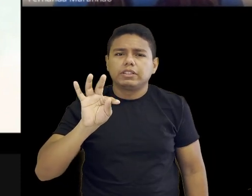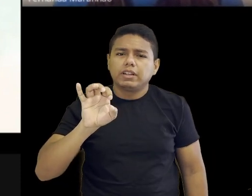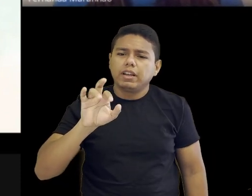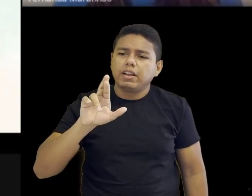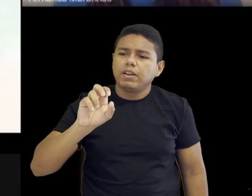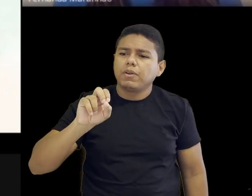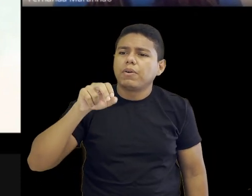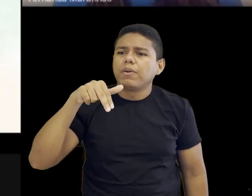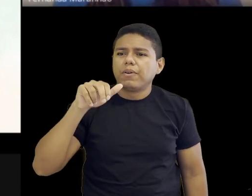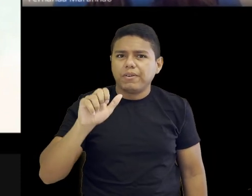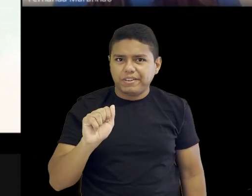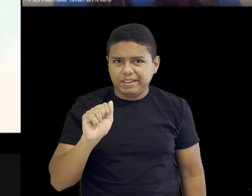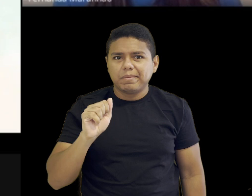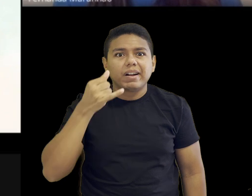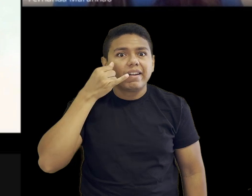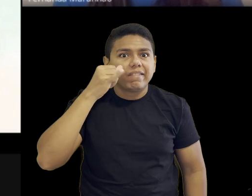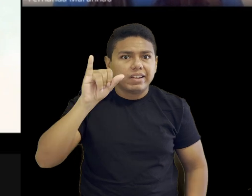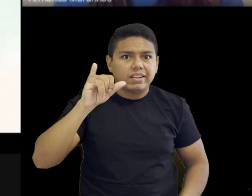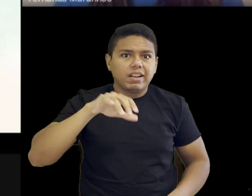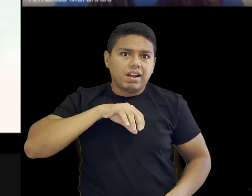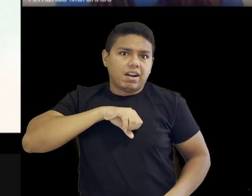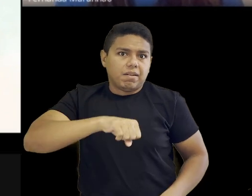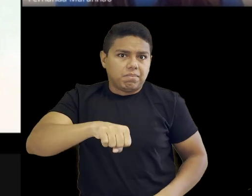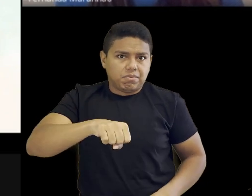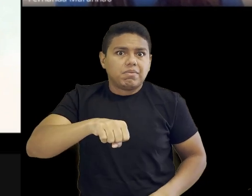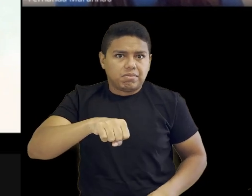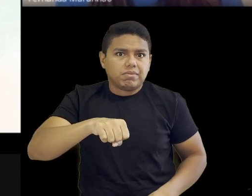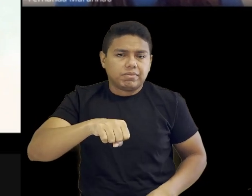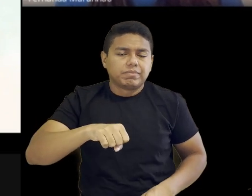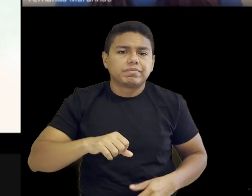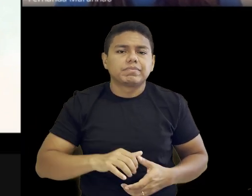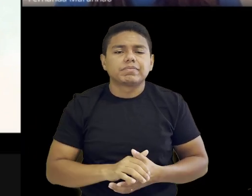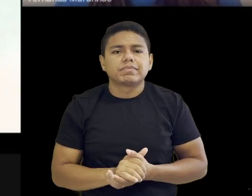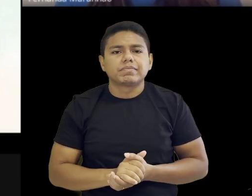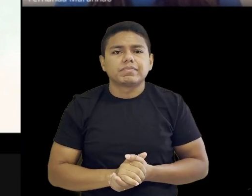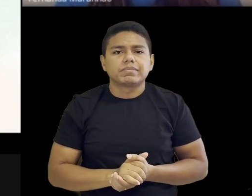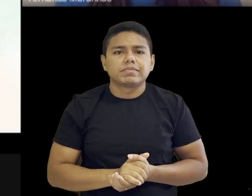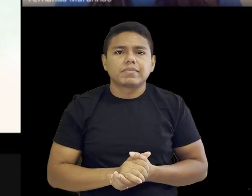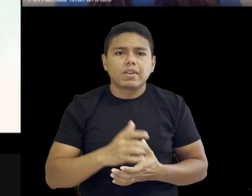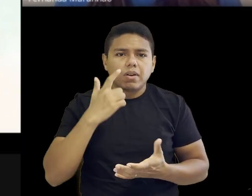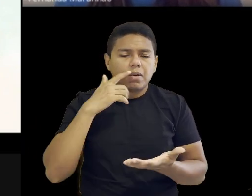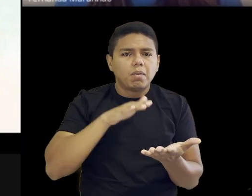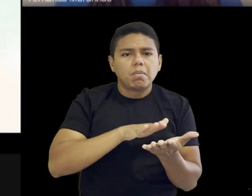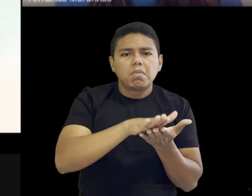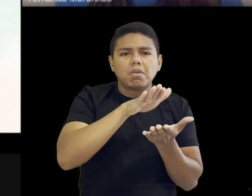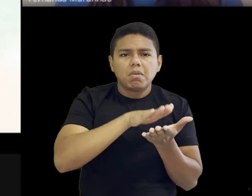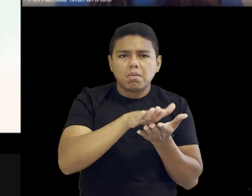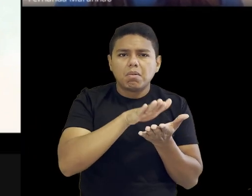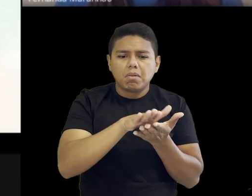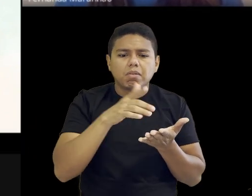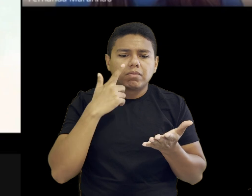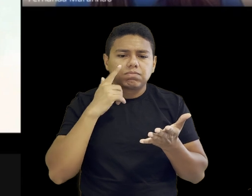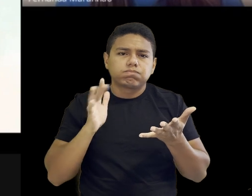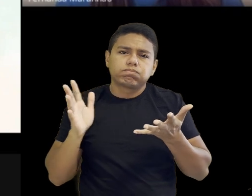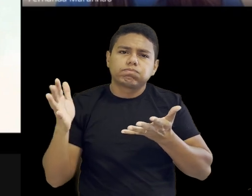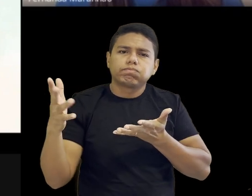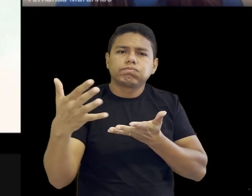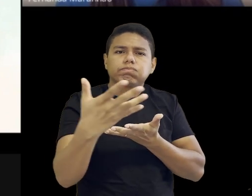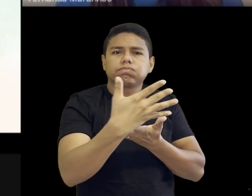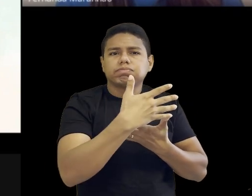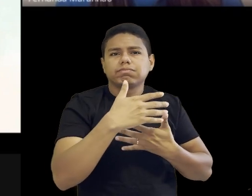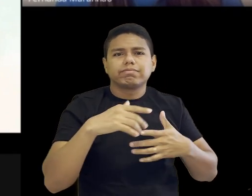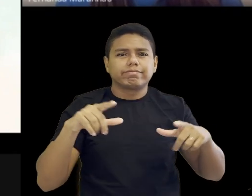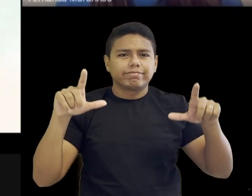progesterona para condições de ameaça de abortamento, para condições em que há hematoma subcoriônico. Aqui são publicações da